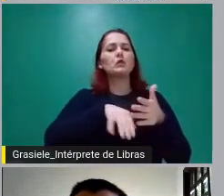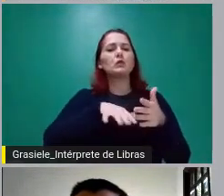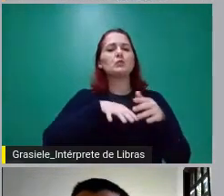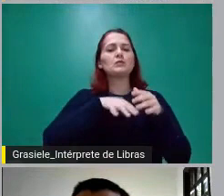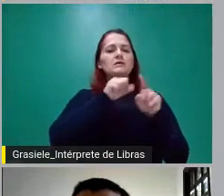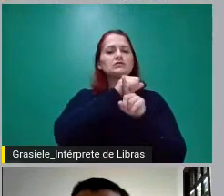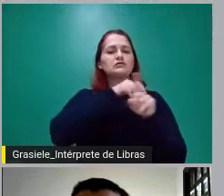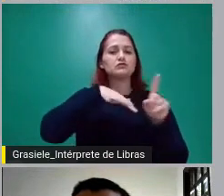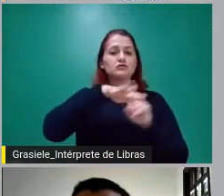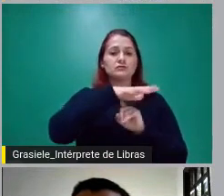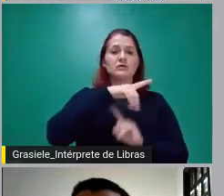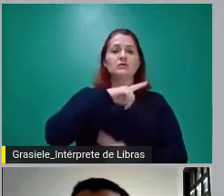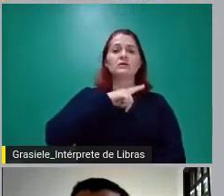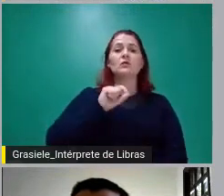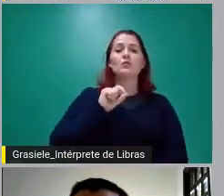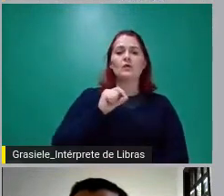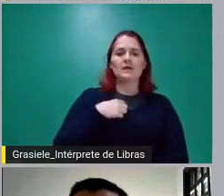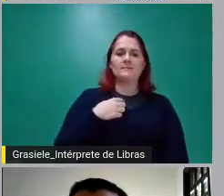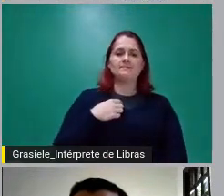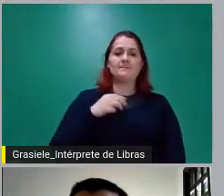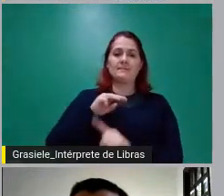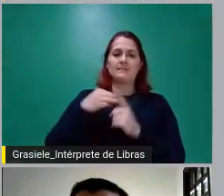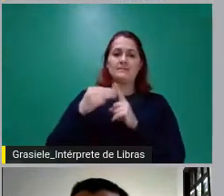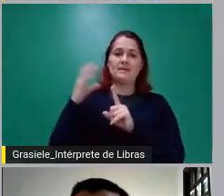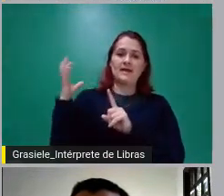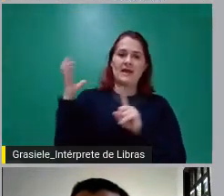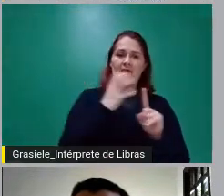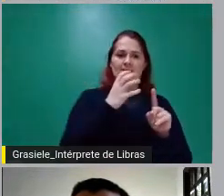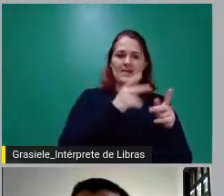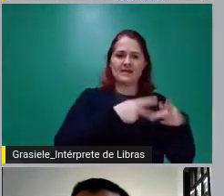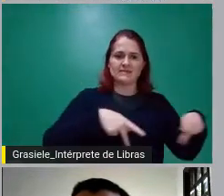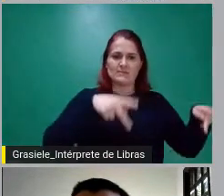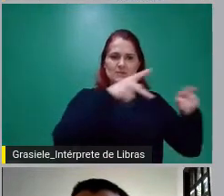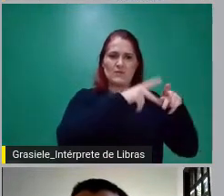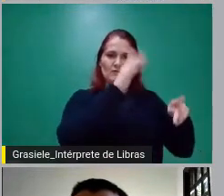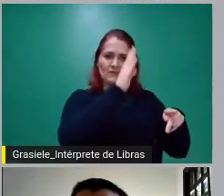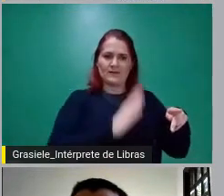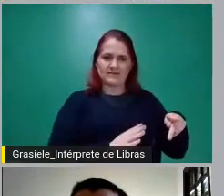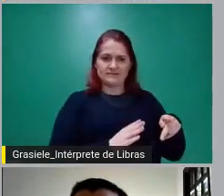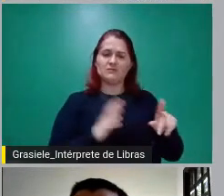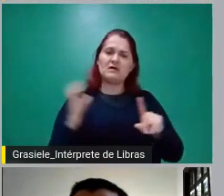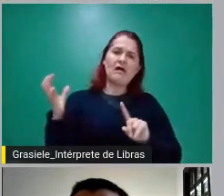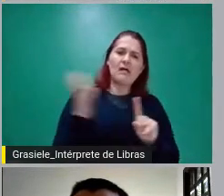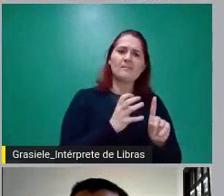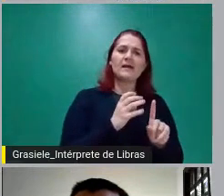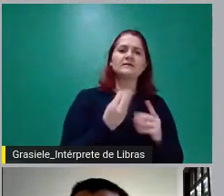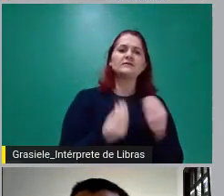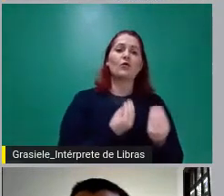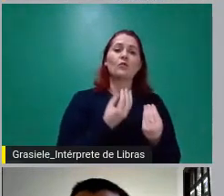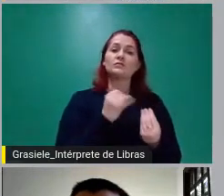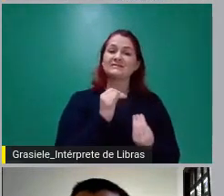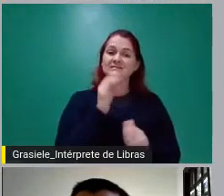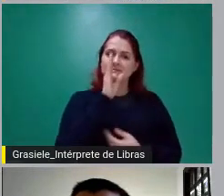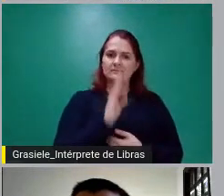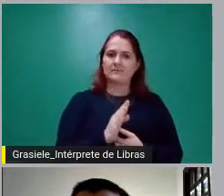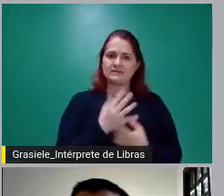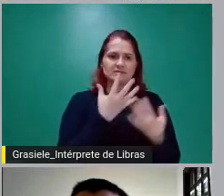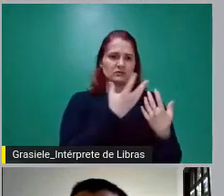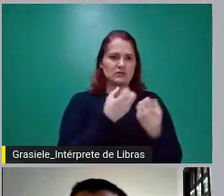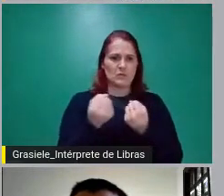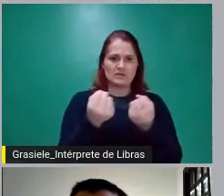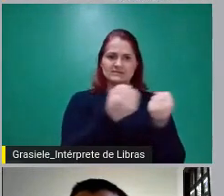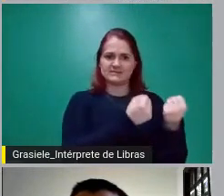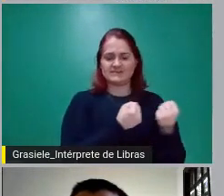da ameaça que o mercado faz contra a população brasileira, no sentido de que, se o Brasil não adotar as cartilhas